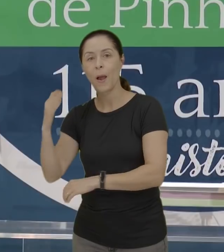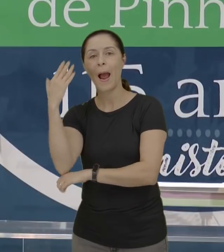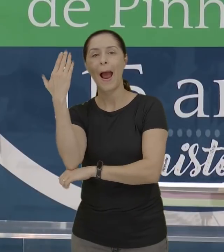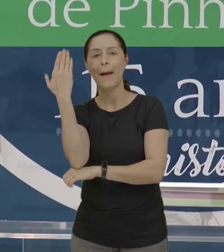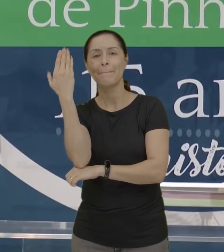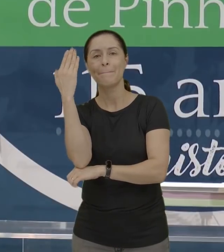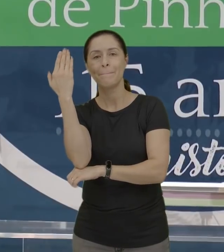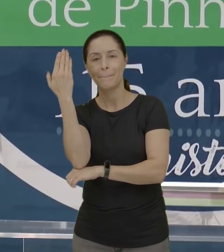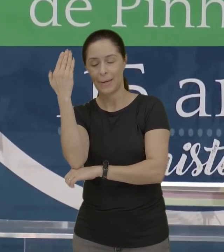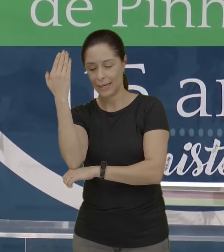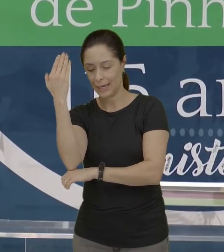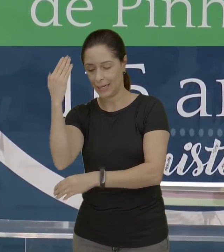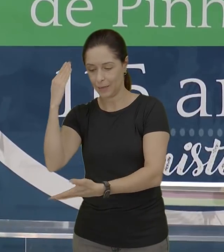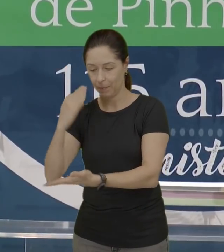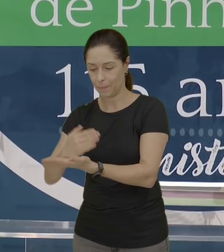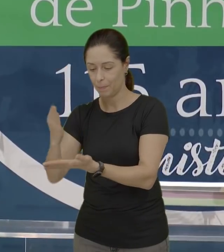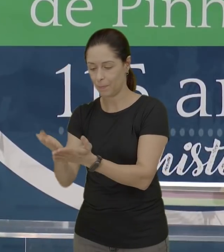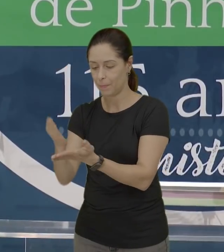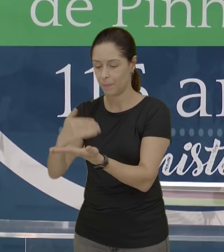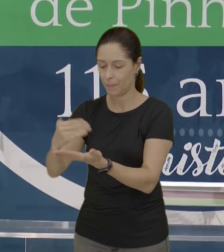Levanta cedo, racha lenha,